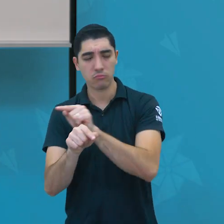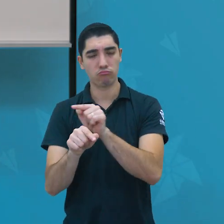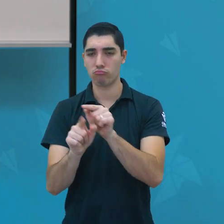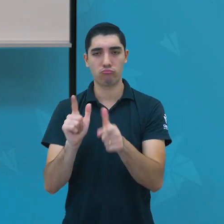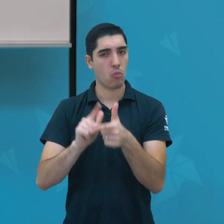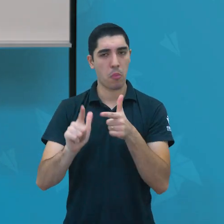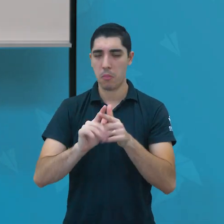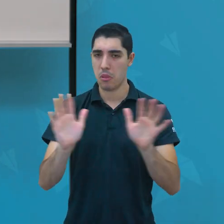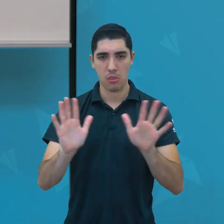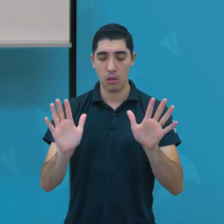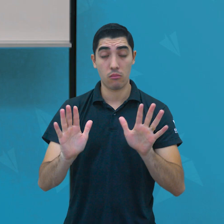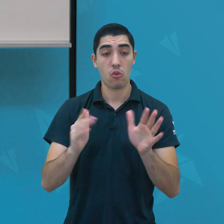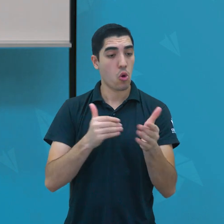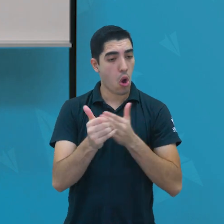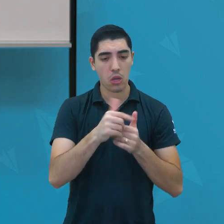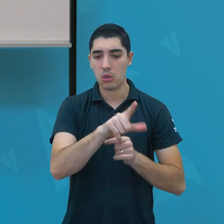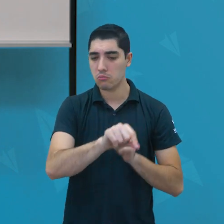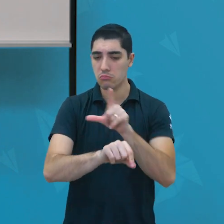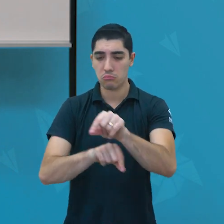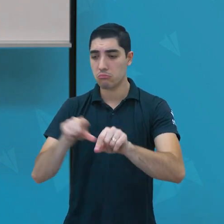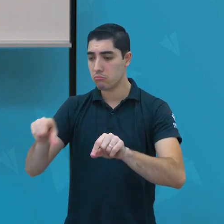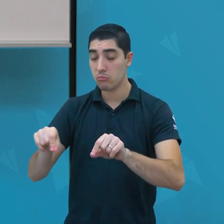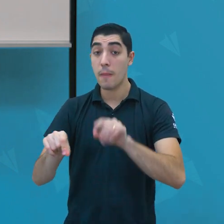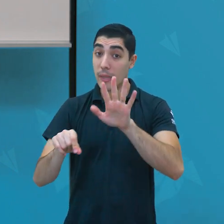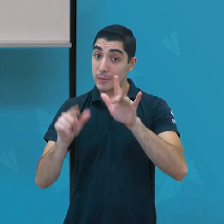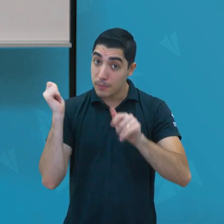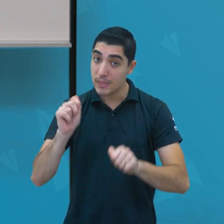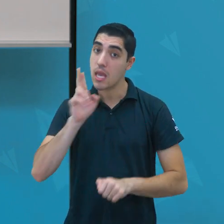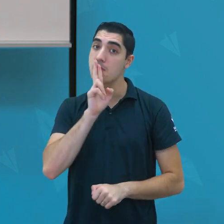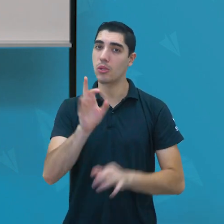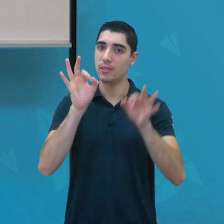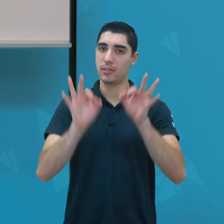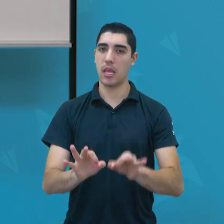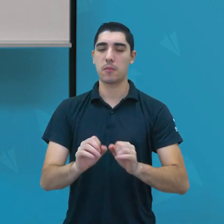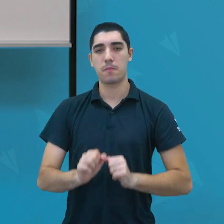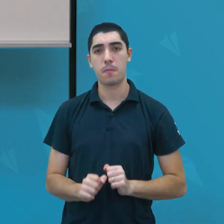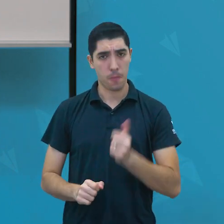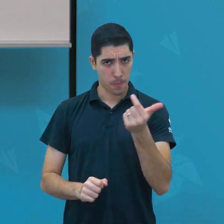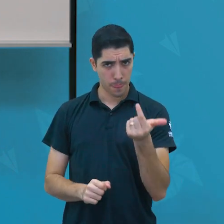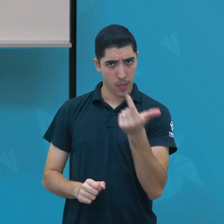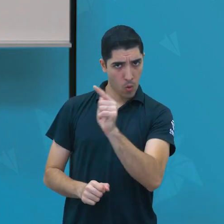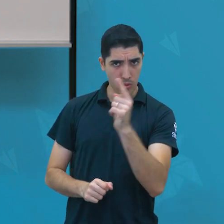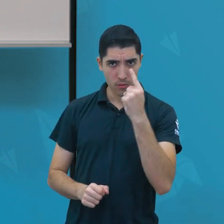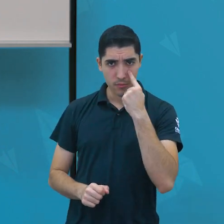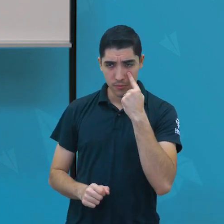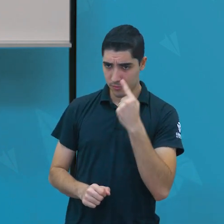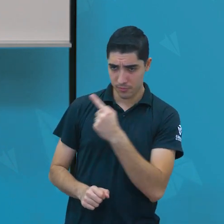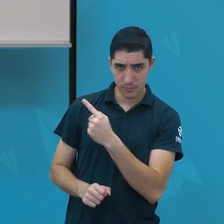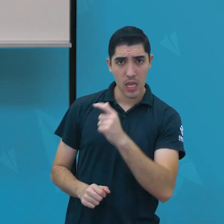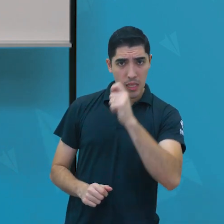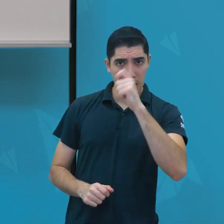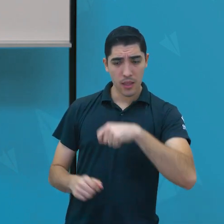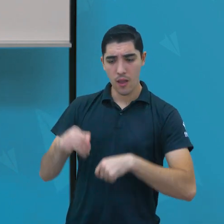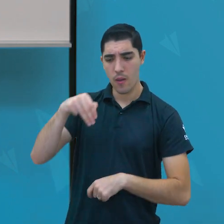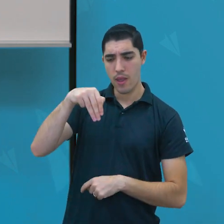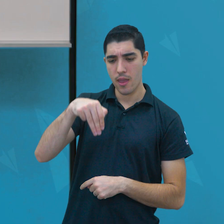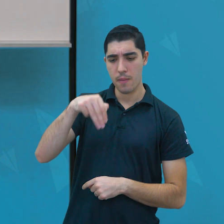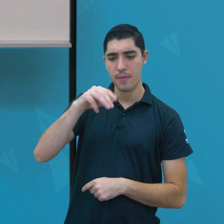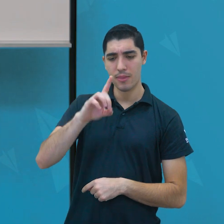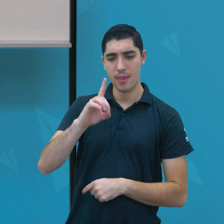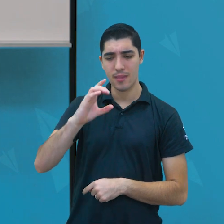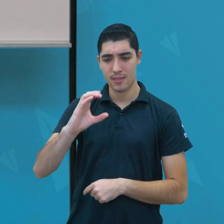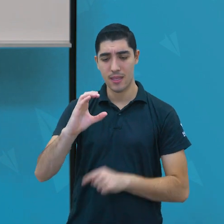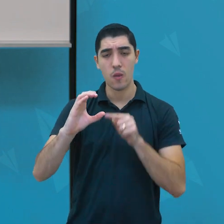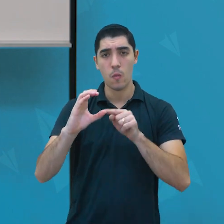mas você tem que chegar nela, para simplificar. E ali, você viu essa outra partezinha aqui? Eu posso utilizar o